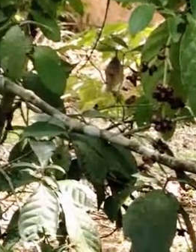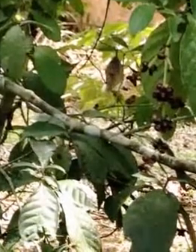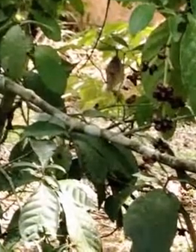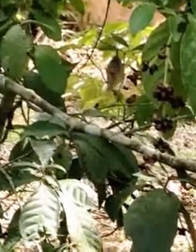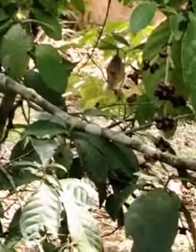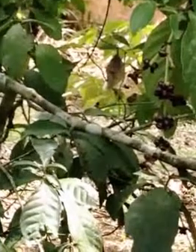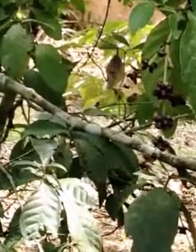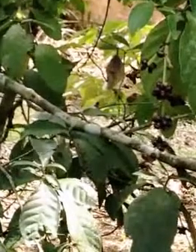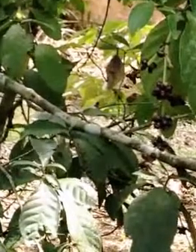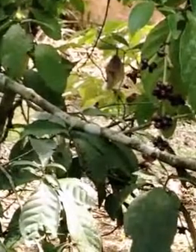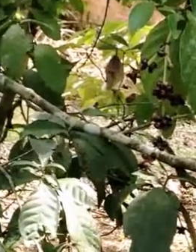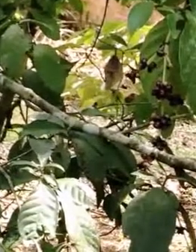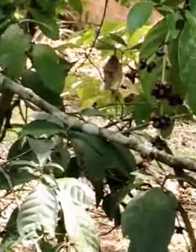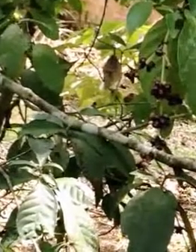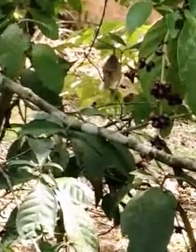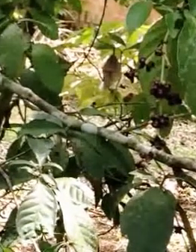não